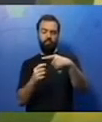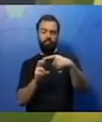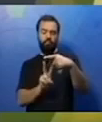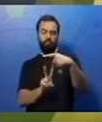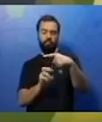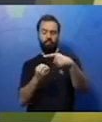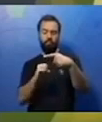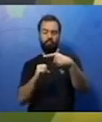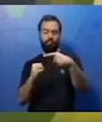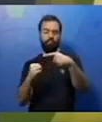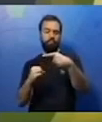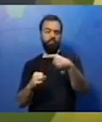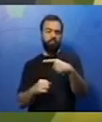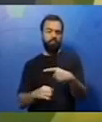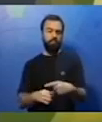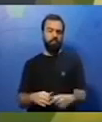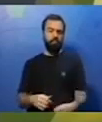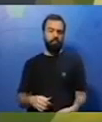288.